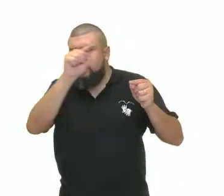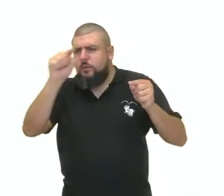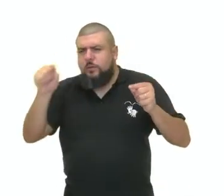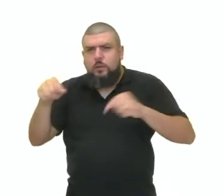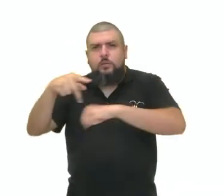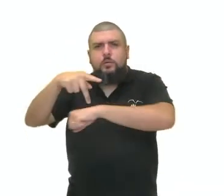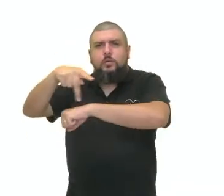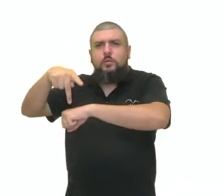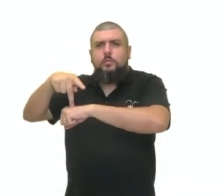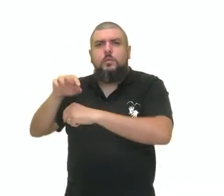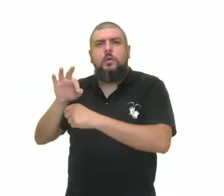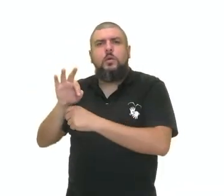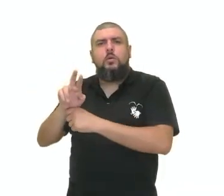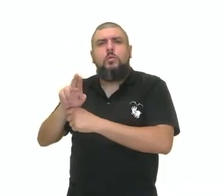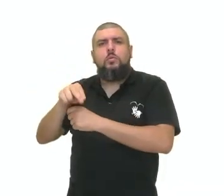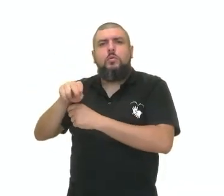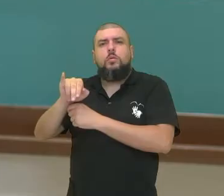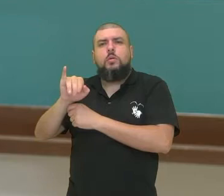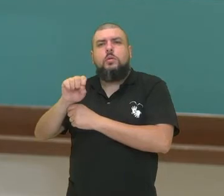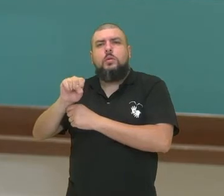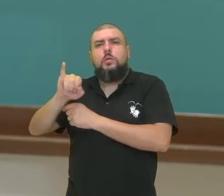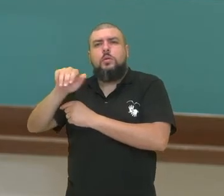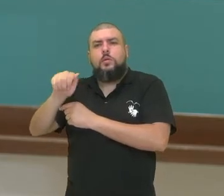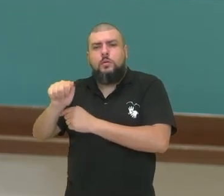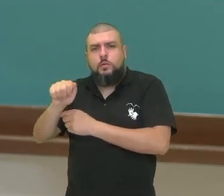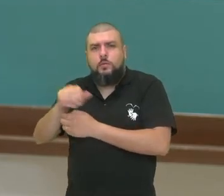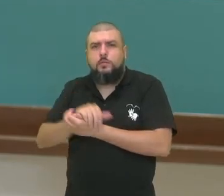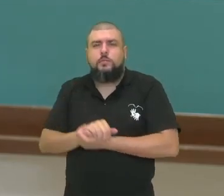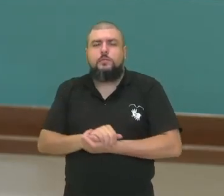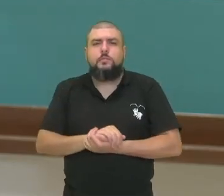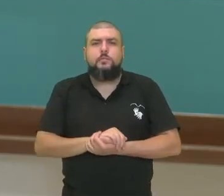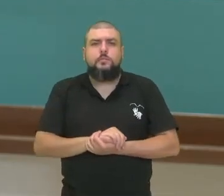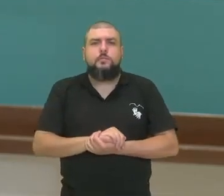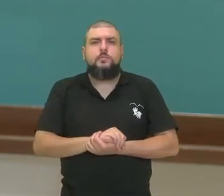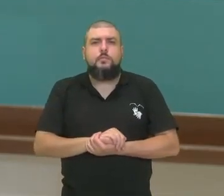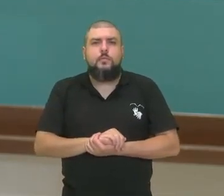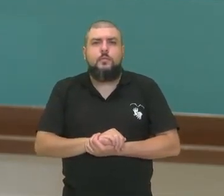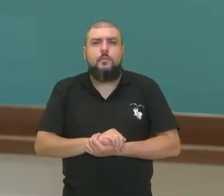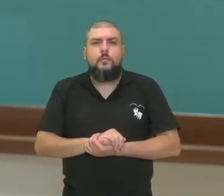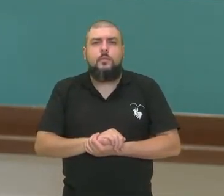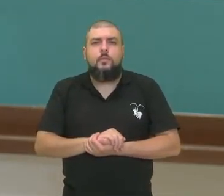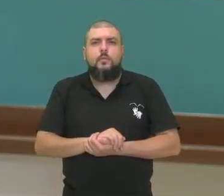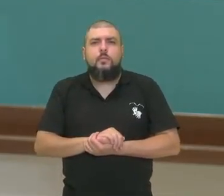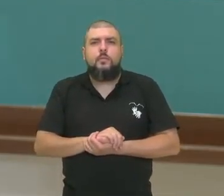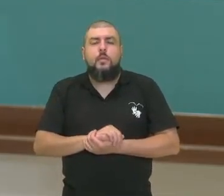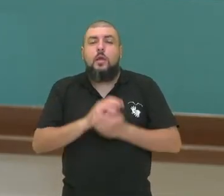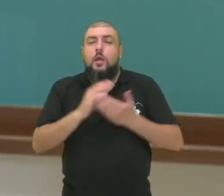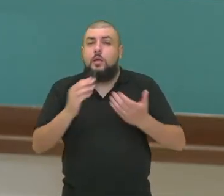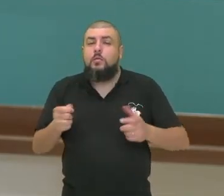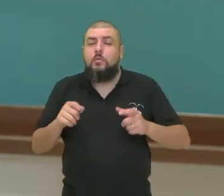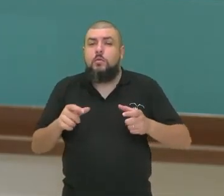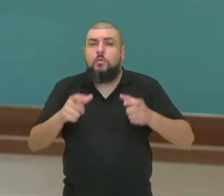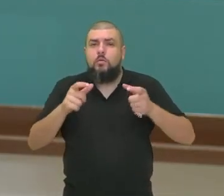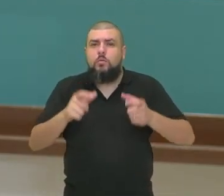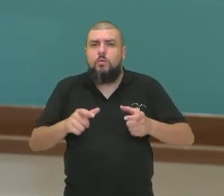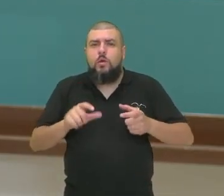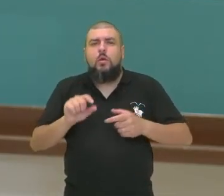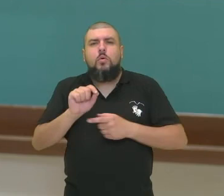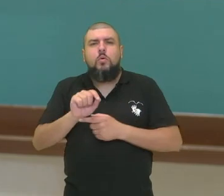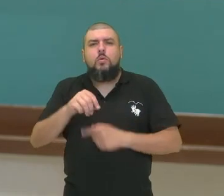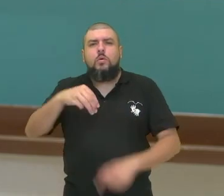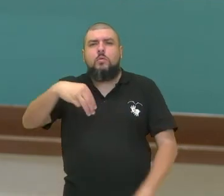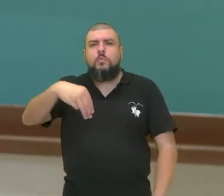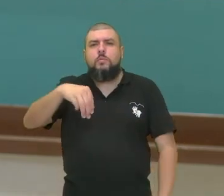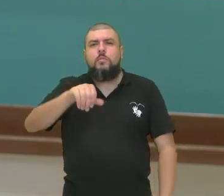aproximadamente nessa região aqui, né? Então, essa é a cadeia do Atlas. E abrangendo então a região conhecida como o Maghreb. Então, o que